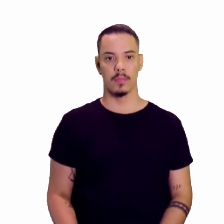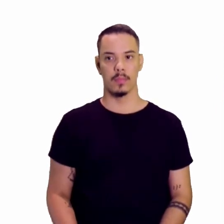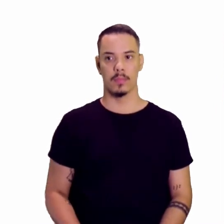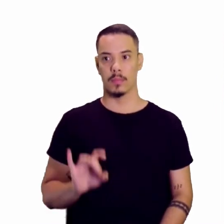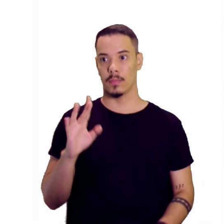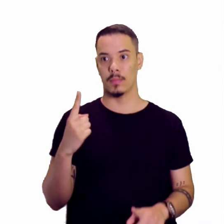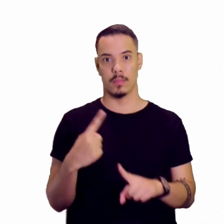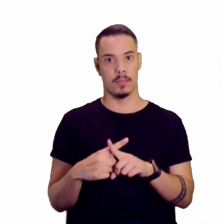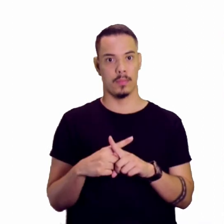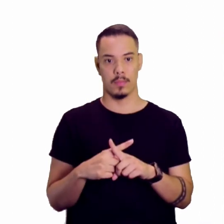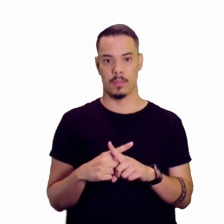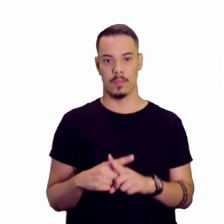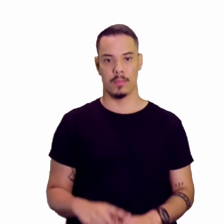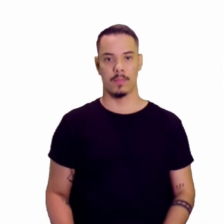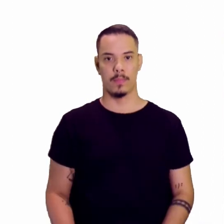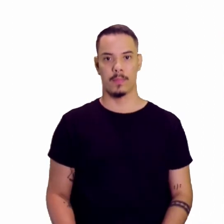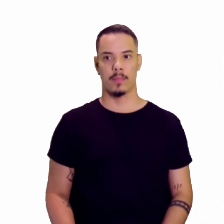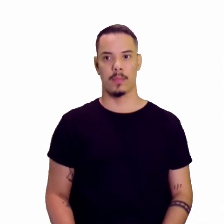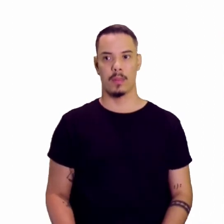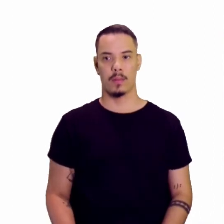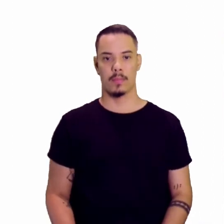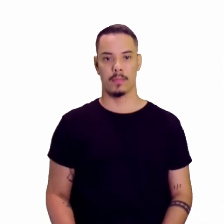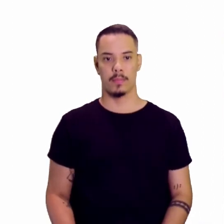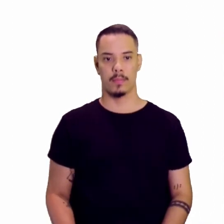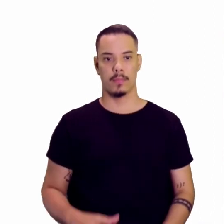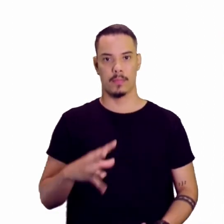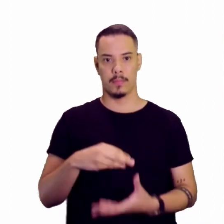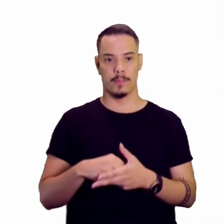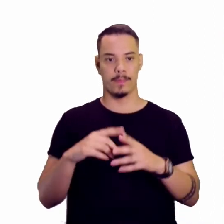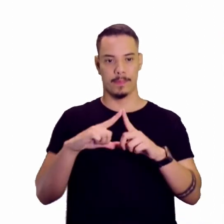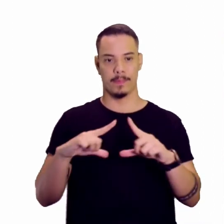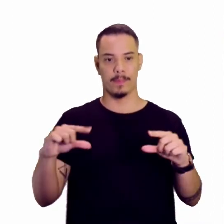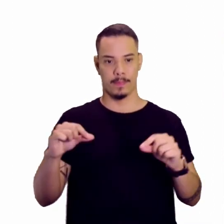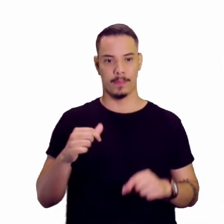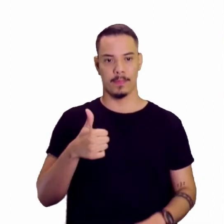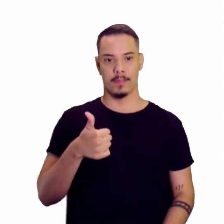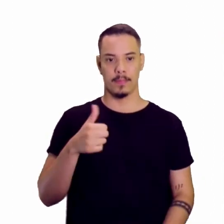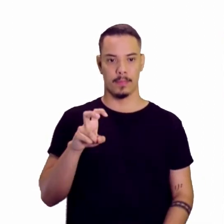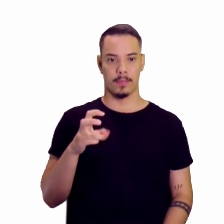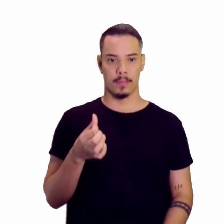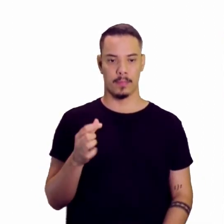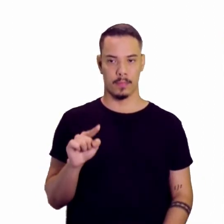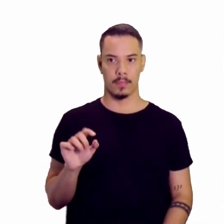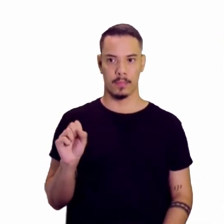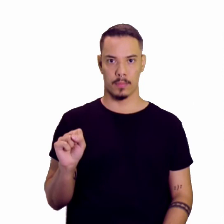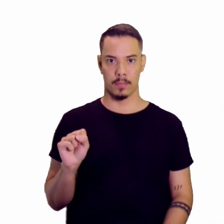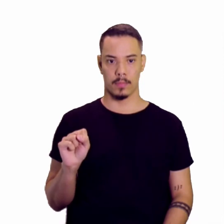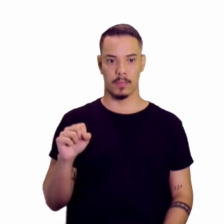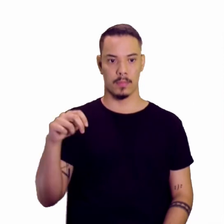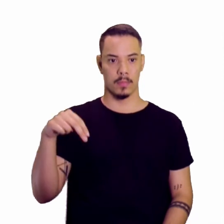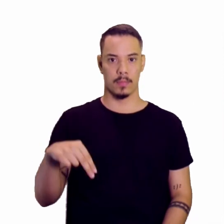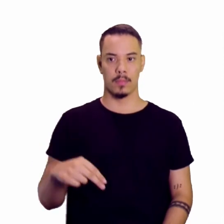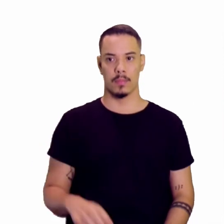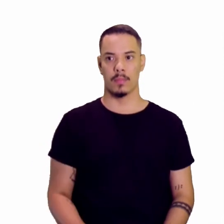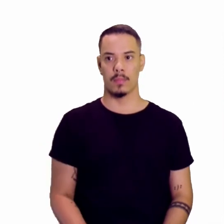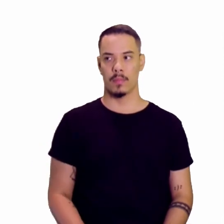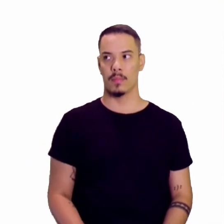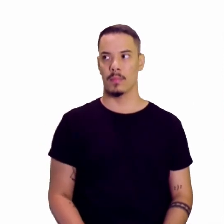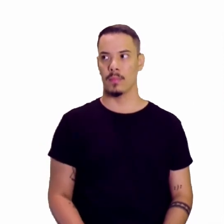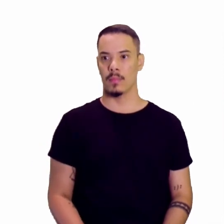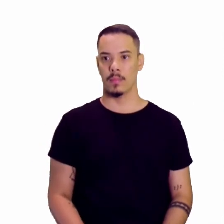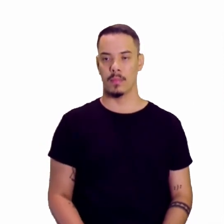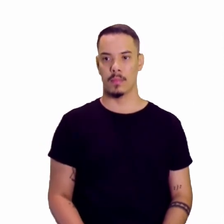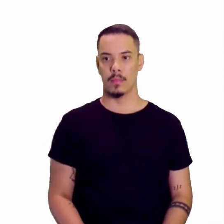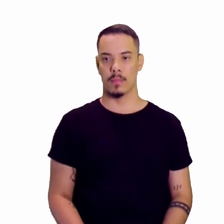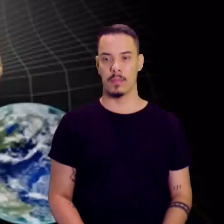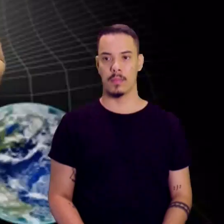multiplicar por 1,6. O peso dele, então, na Lua, valeria 156 newtons. Viu, pessoal?